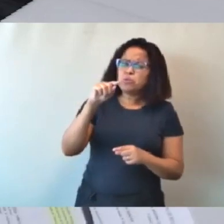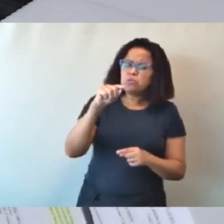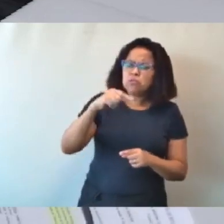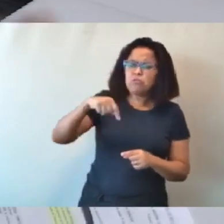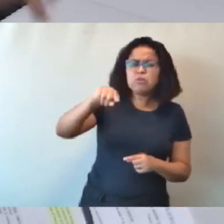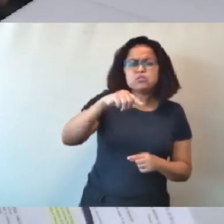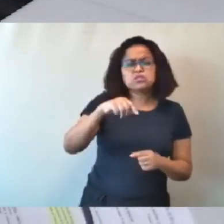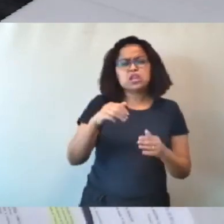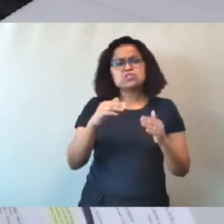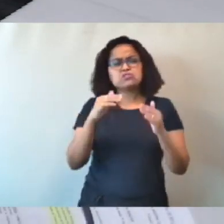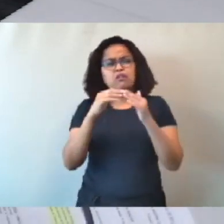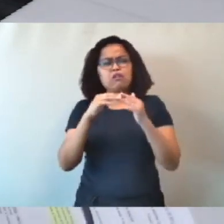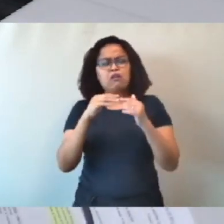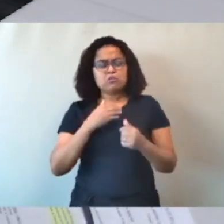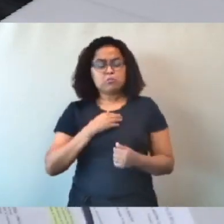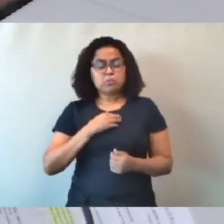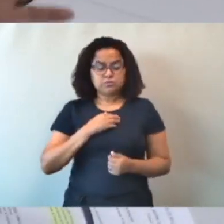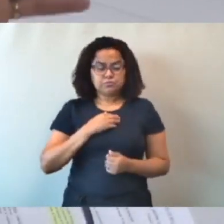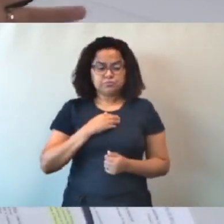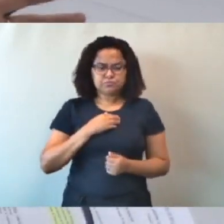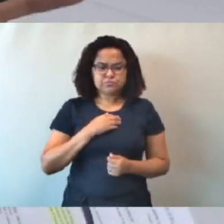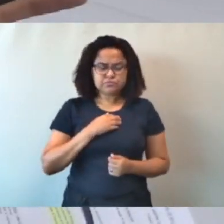temos empresas bem